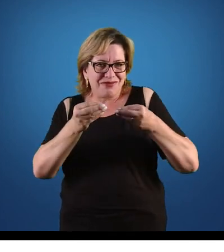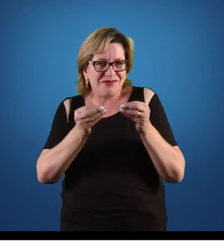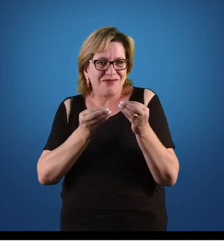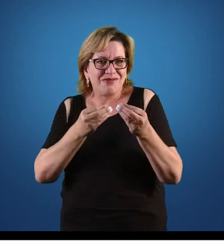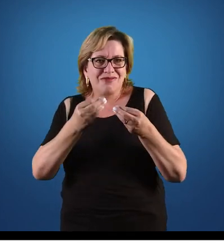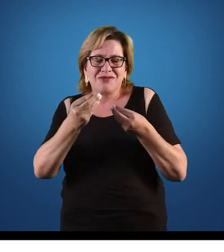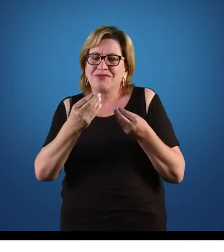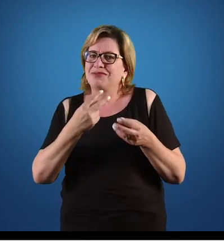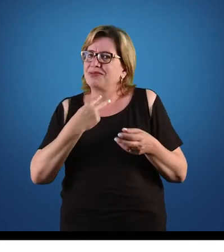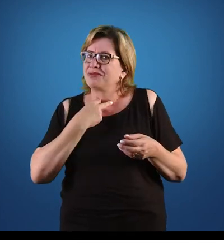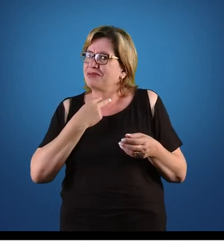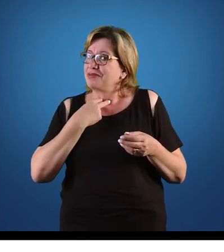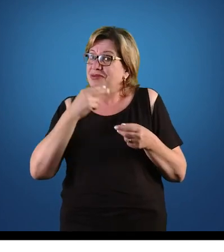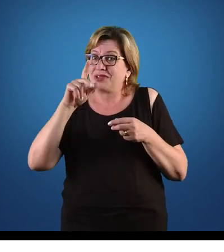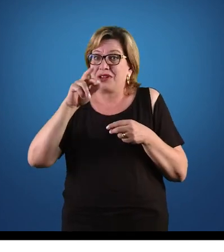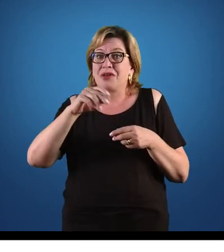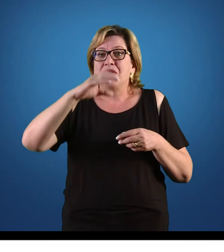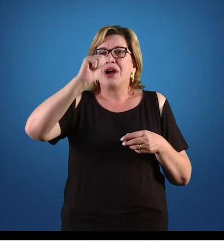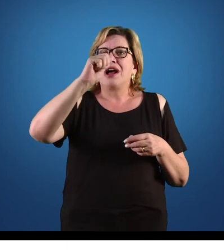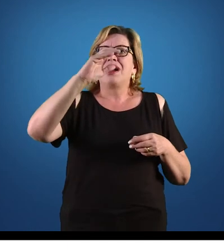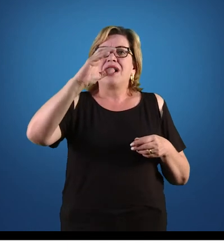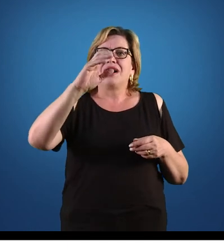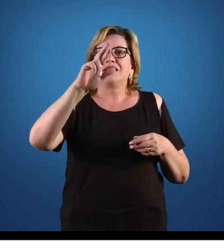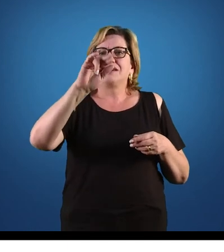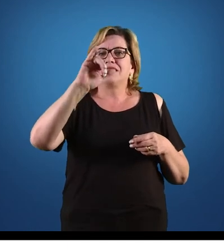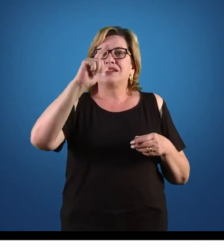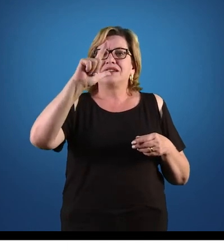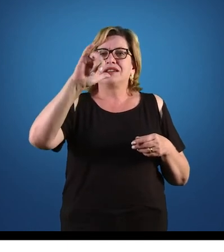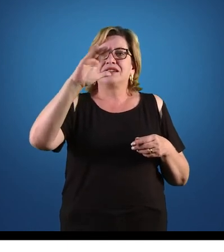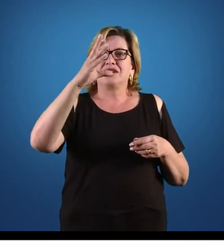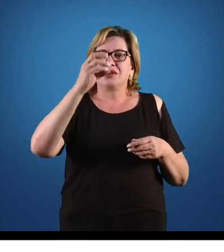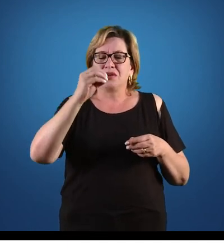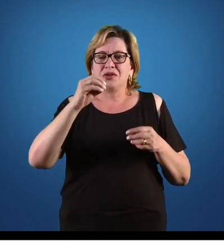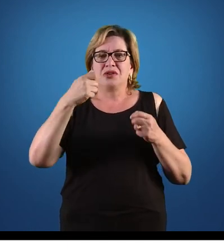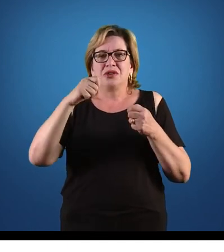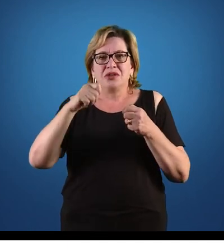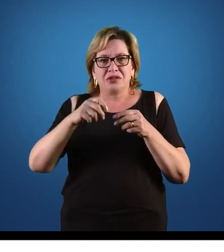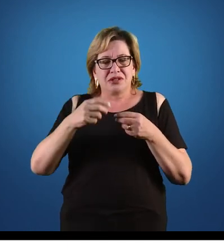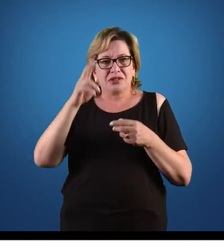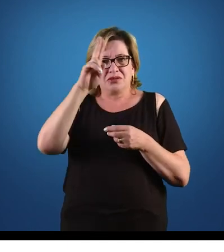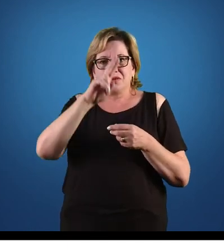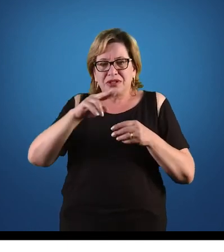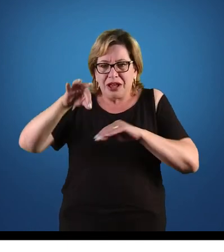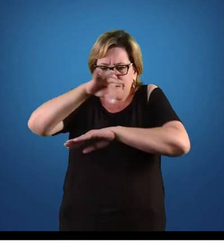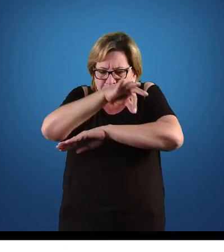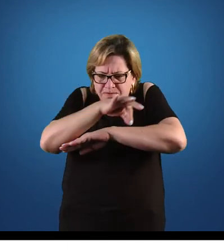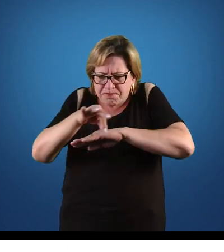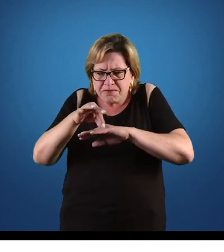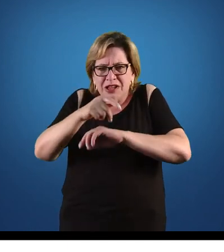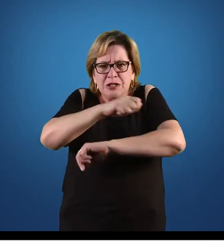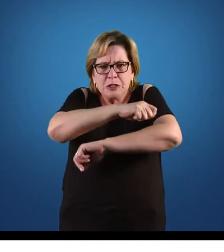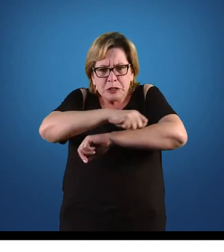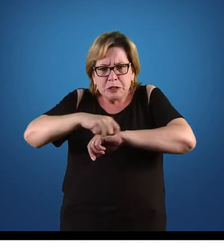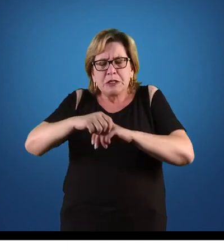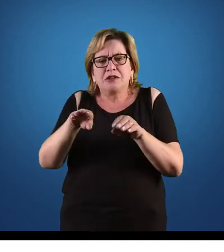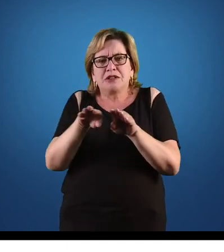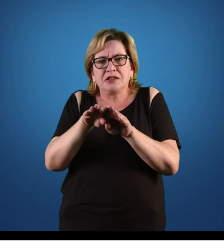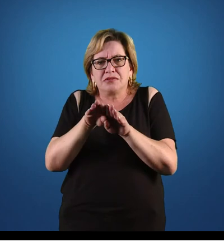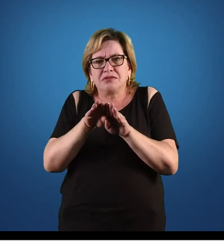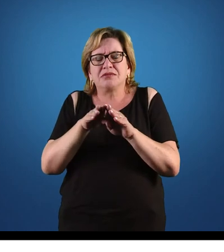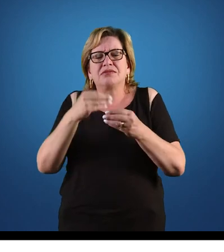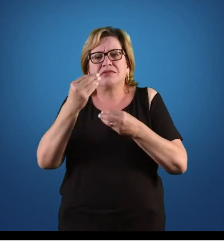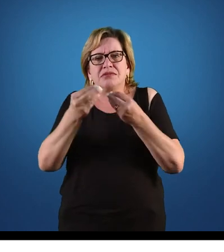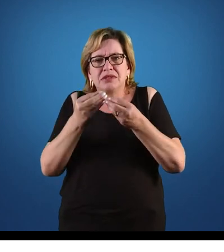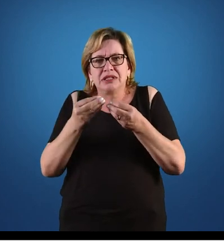para fazer isso com o acrílico como eu fiz, né? O acrílico você tem que usar o estilete e o plástico duro, no caso da caixinha de